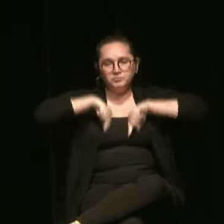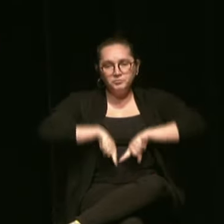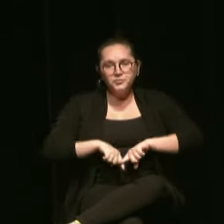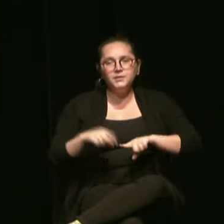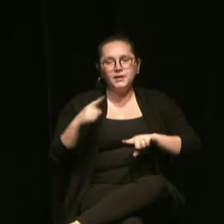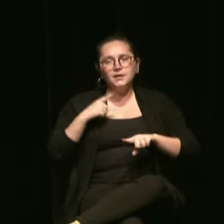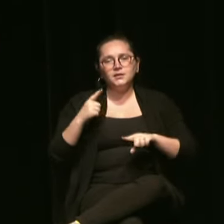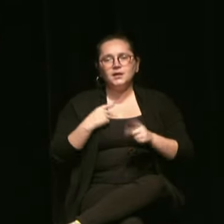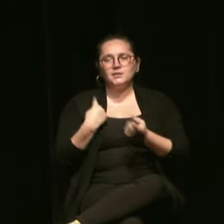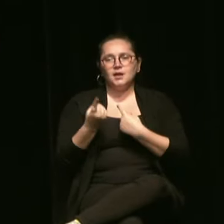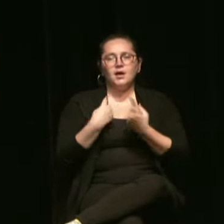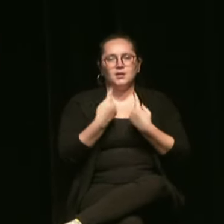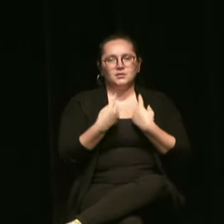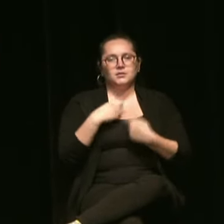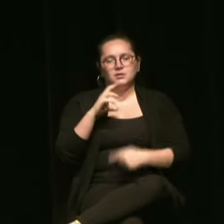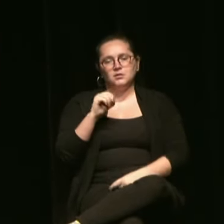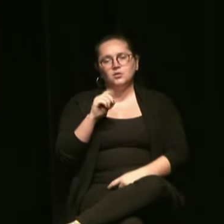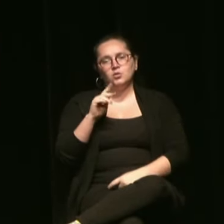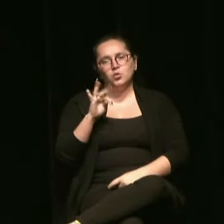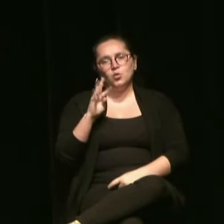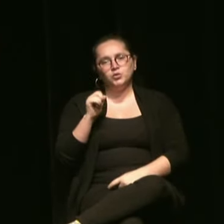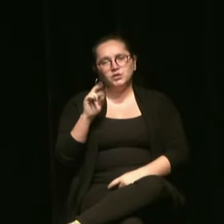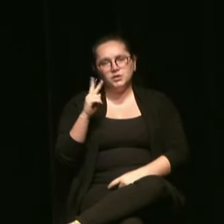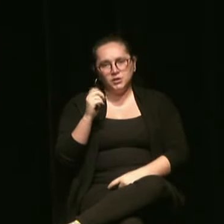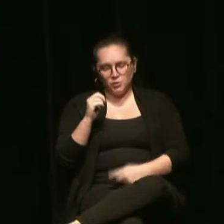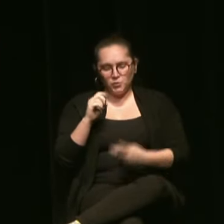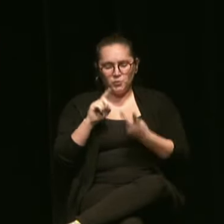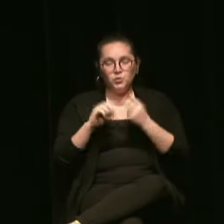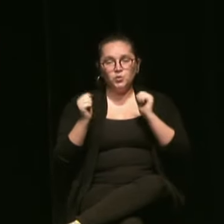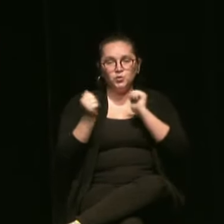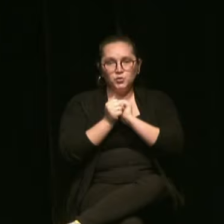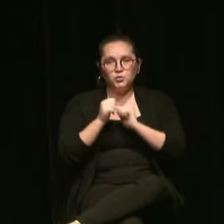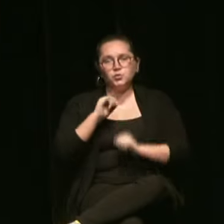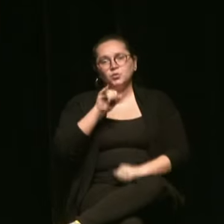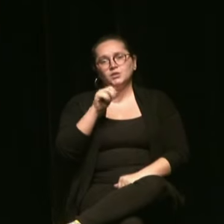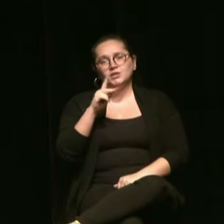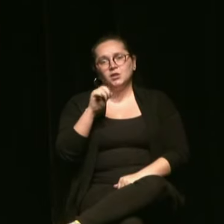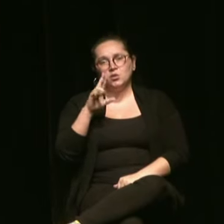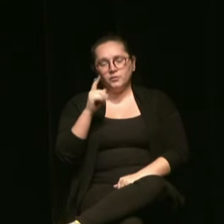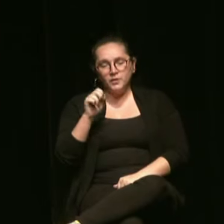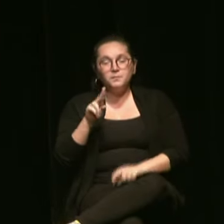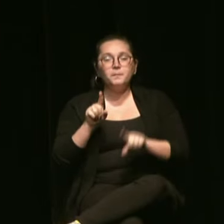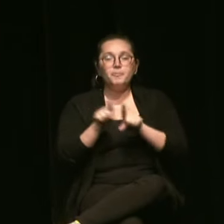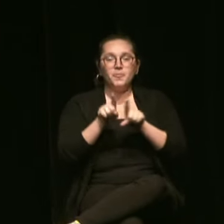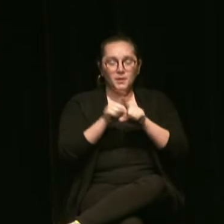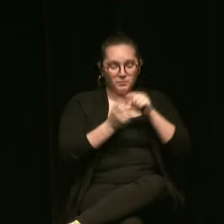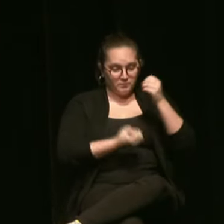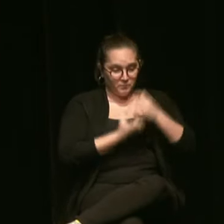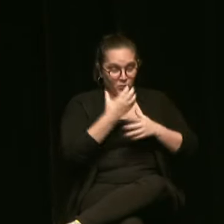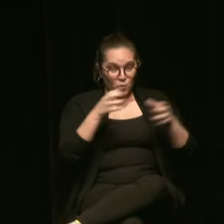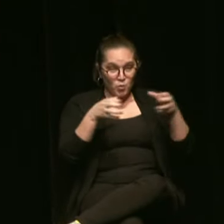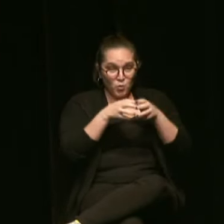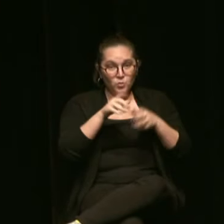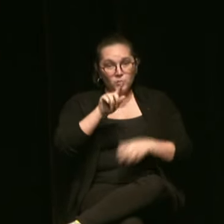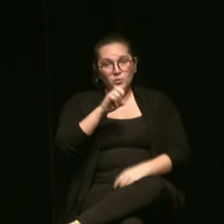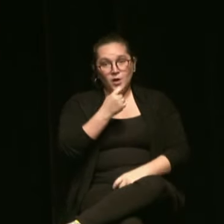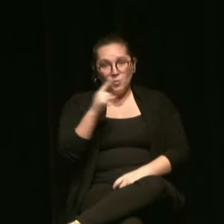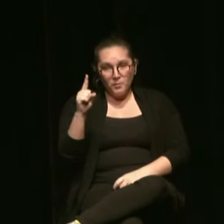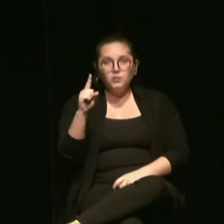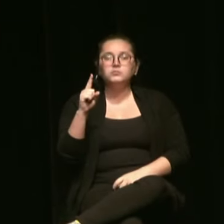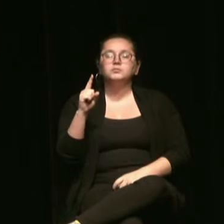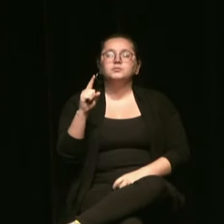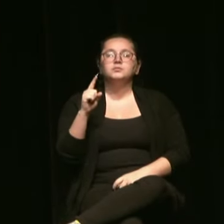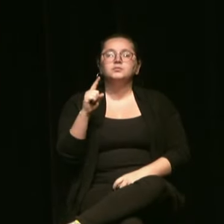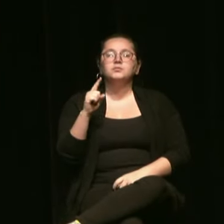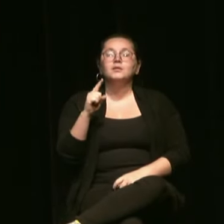Chekhov. E vamos ter o Eduardo Moreira, que é um dos atores do filme, fundador do Grupo Galpão,